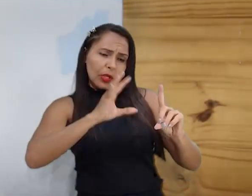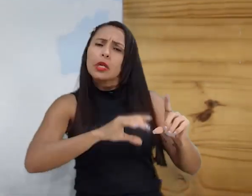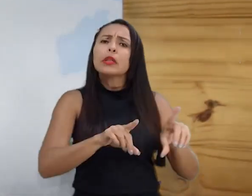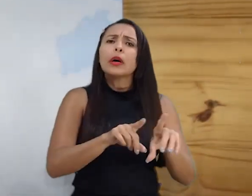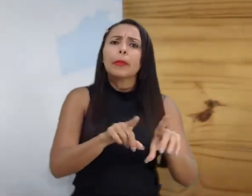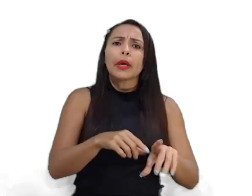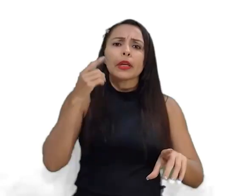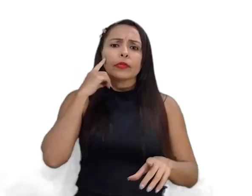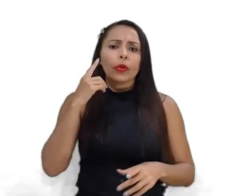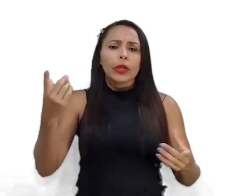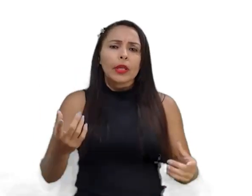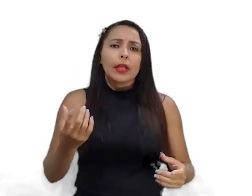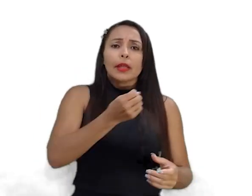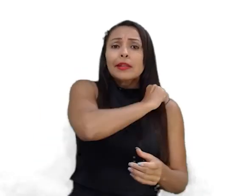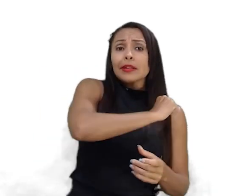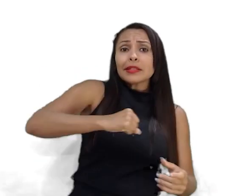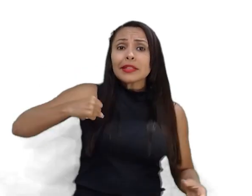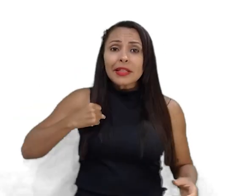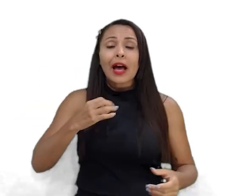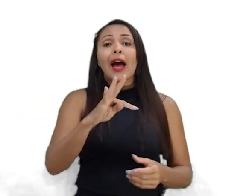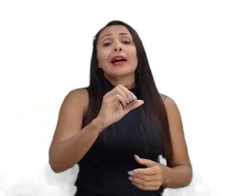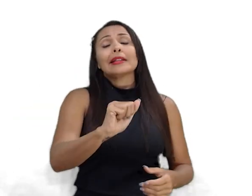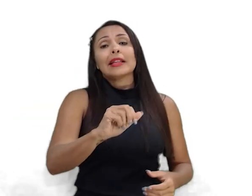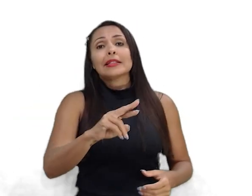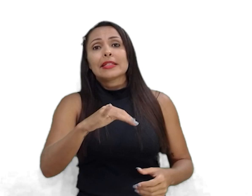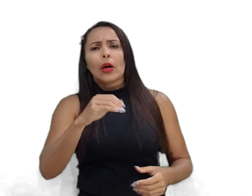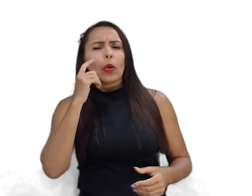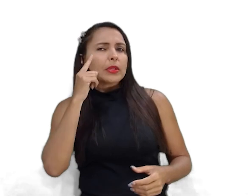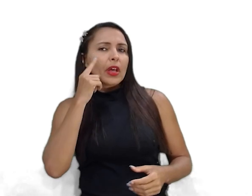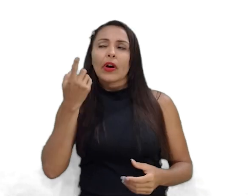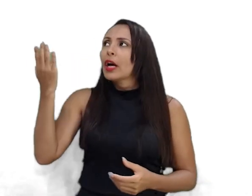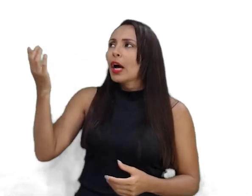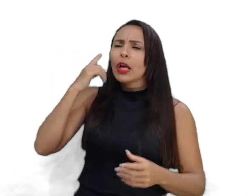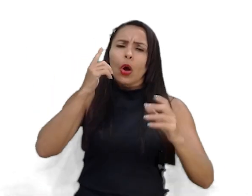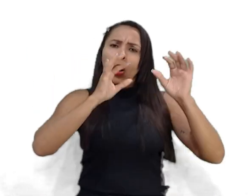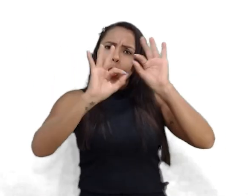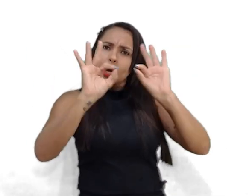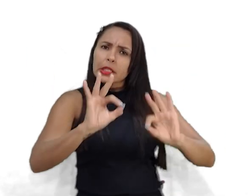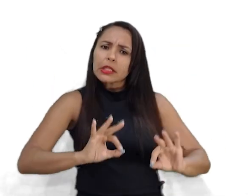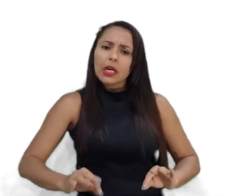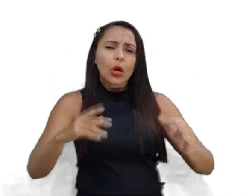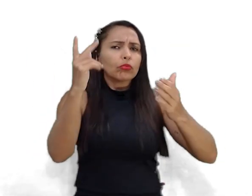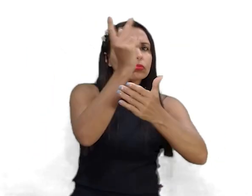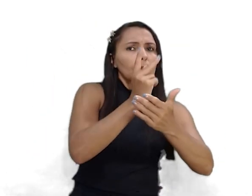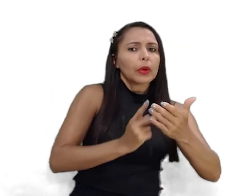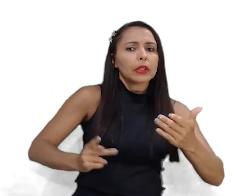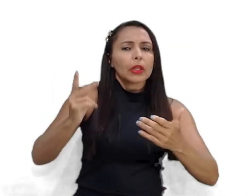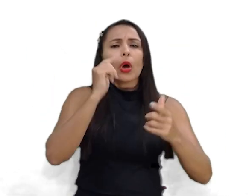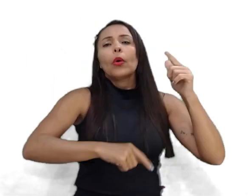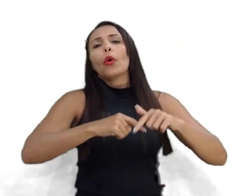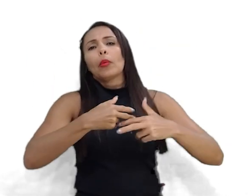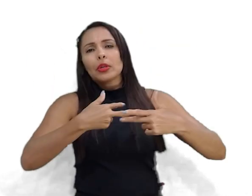foi Tarsila de Amaral, como você pode observar nessas obras, as formas geométricas e esses